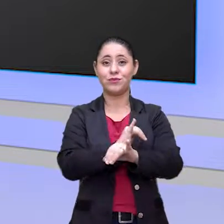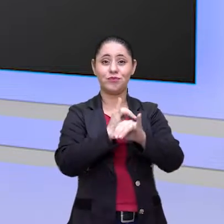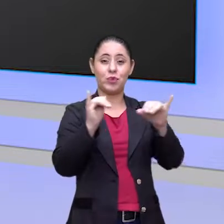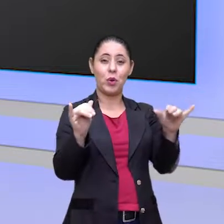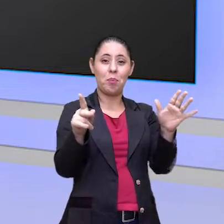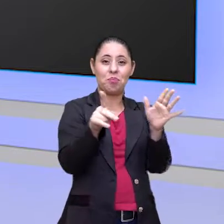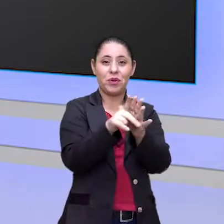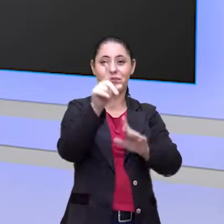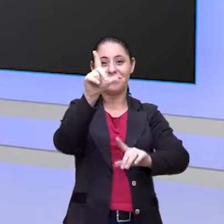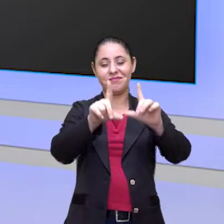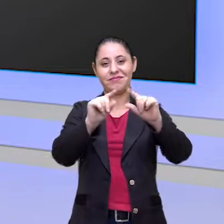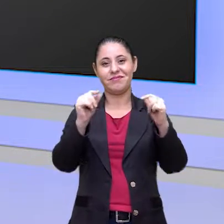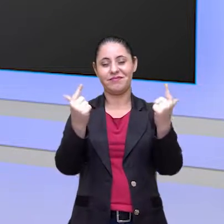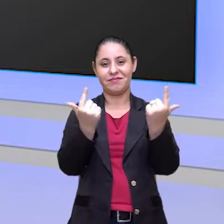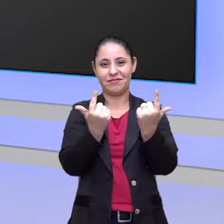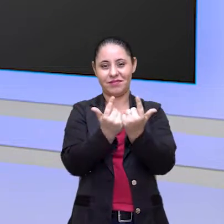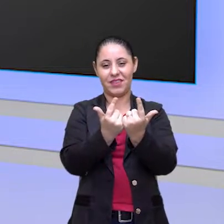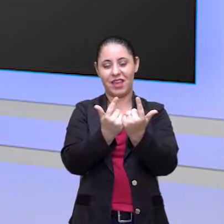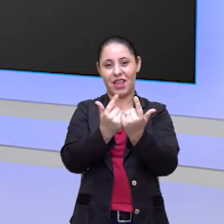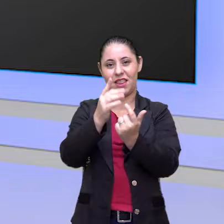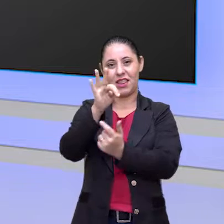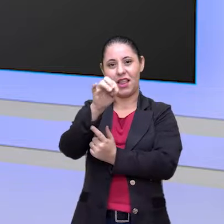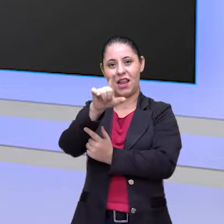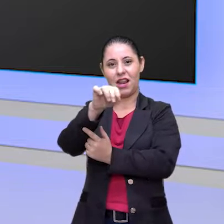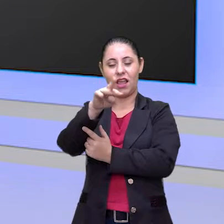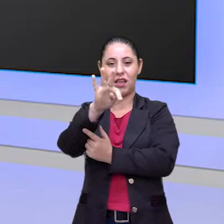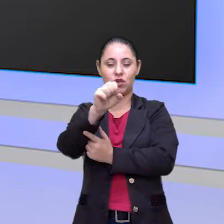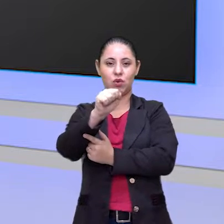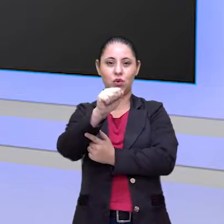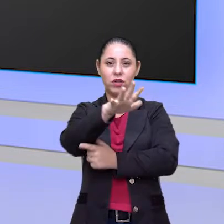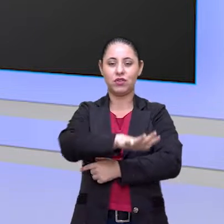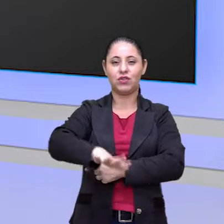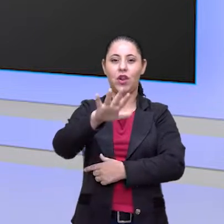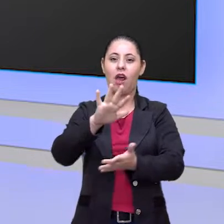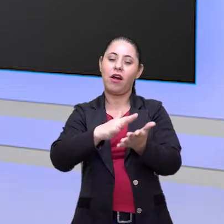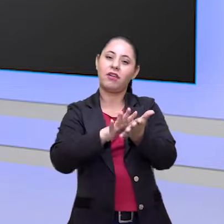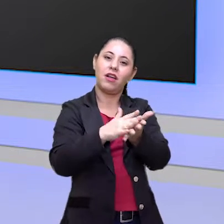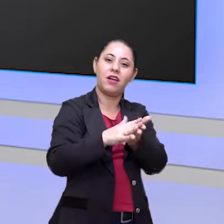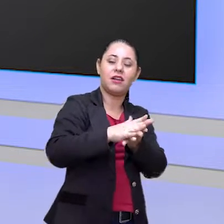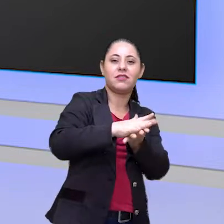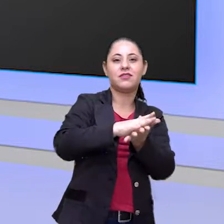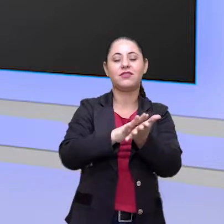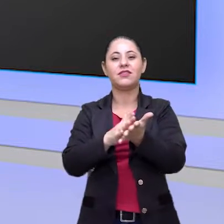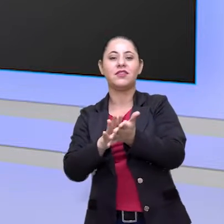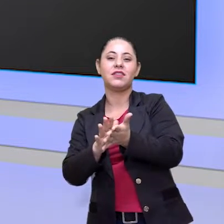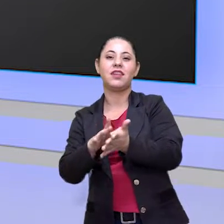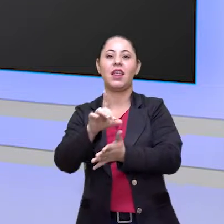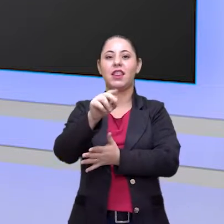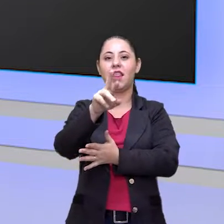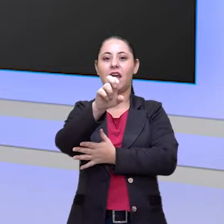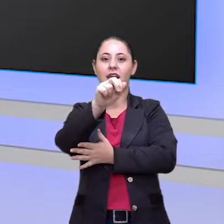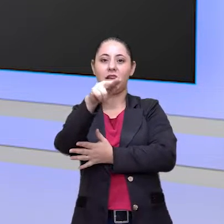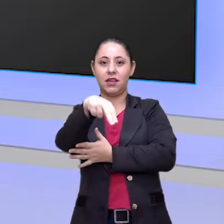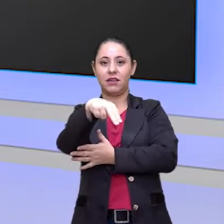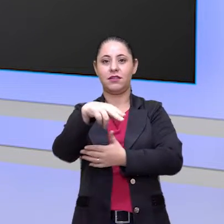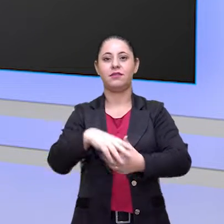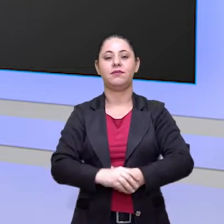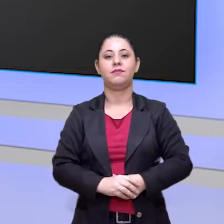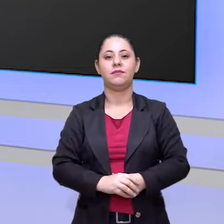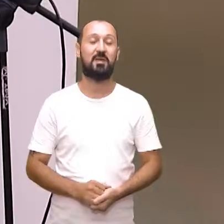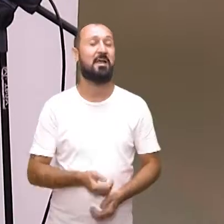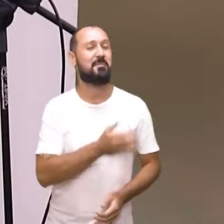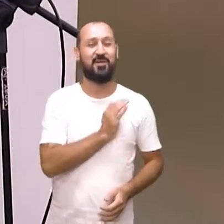na programação da TV Alemes, o programa Talento Regional em Ritmo de Samba, com o músico Daran